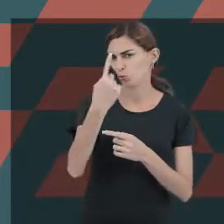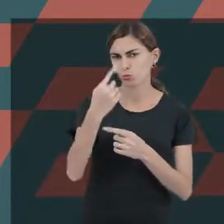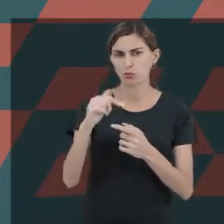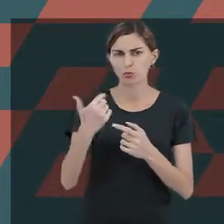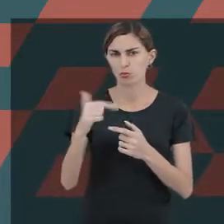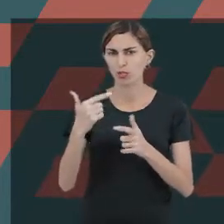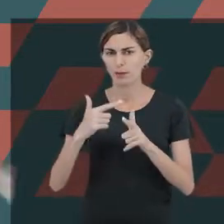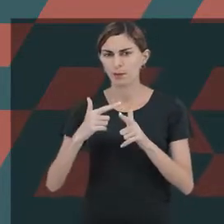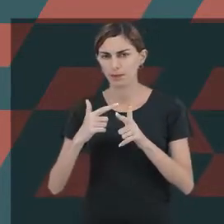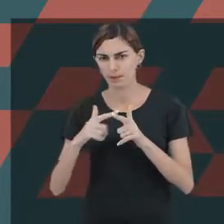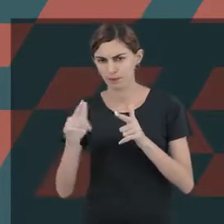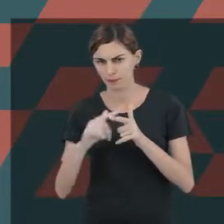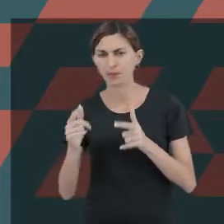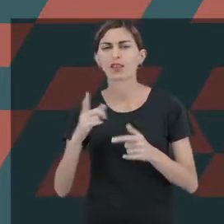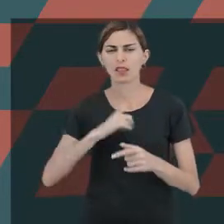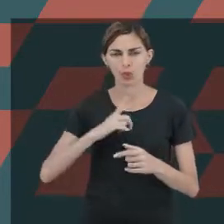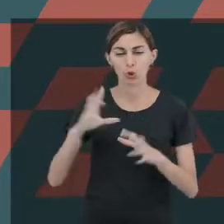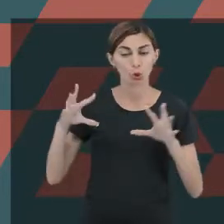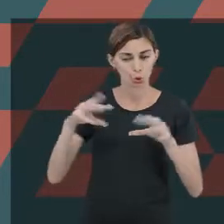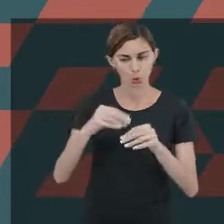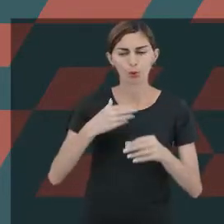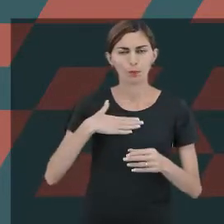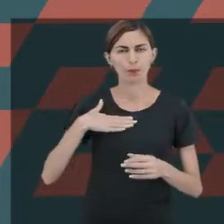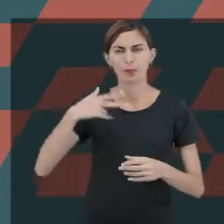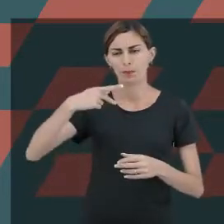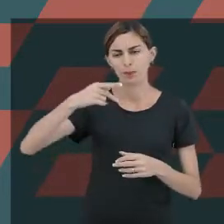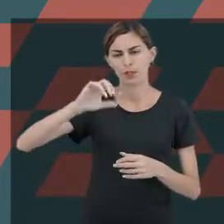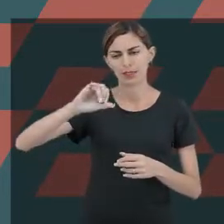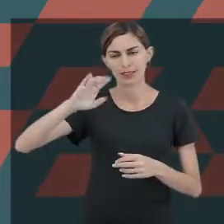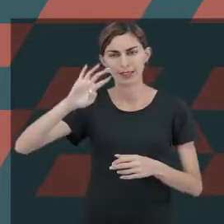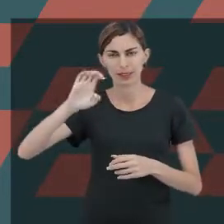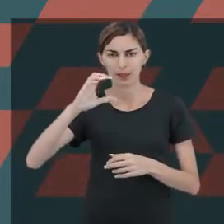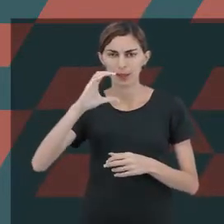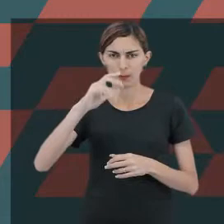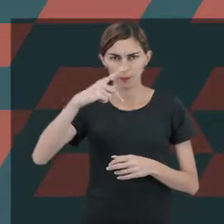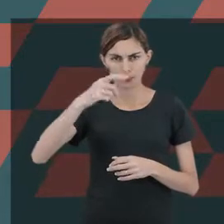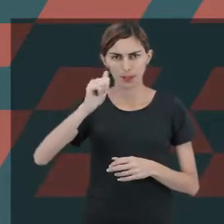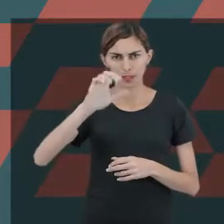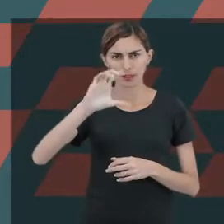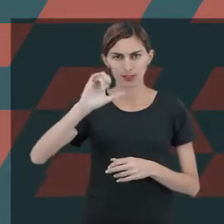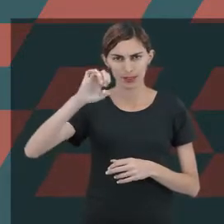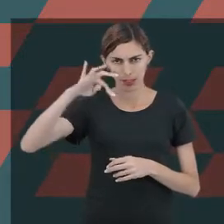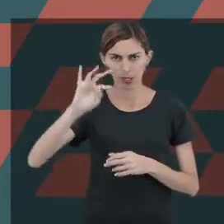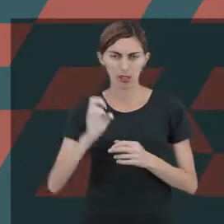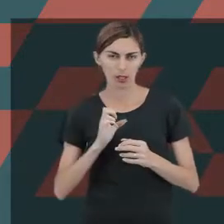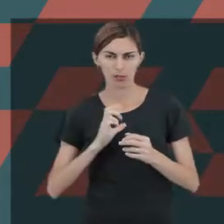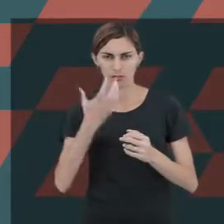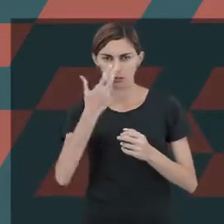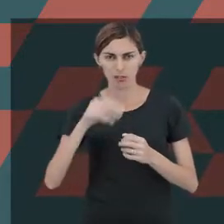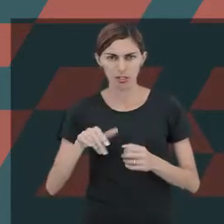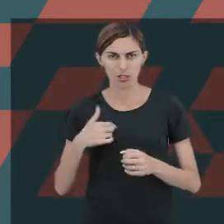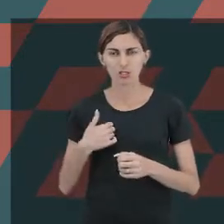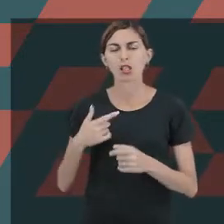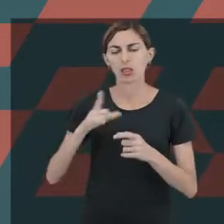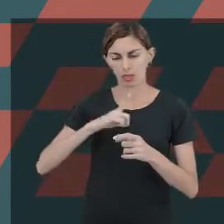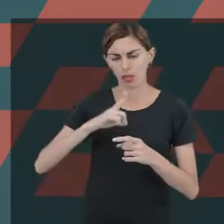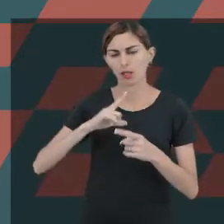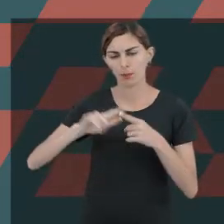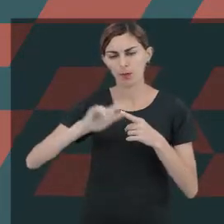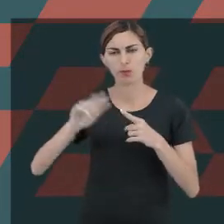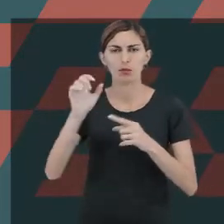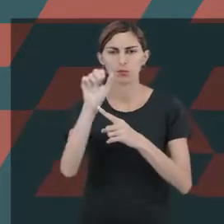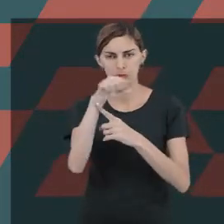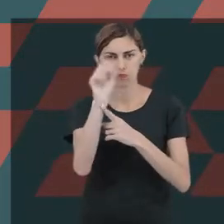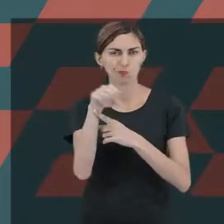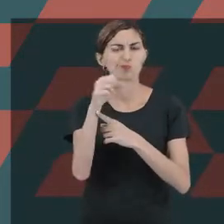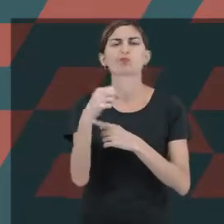Então, vai de grave, a uma criança que não tem nem controle cervical com hipertonia e sem função, até as crianças que são capazes de deambular com